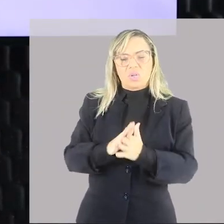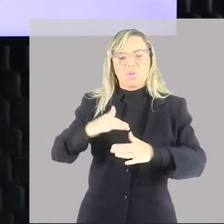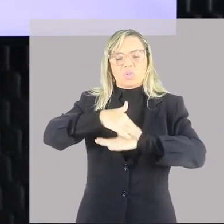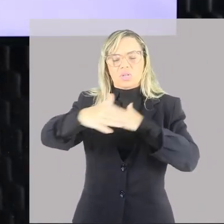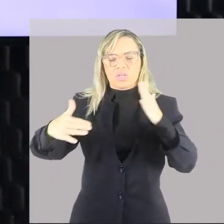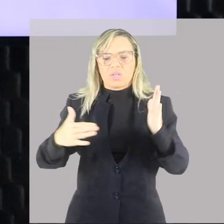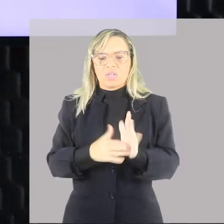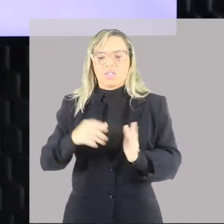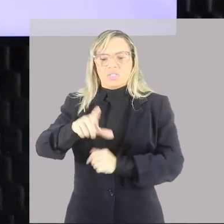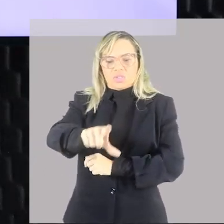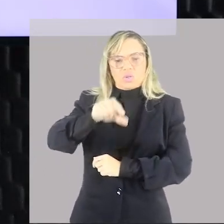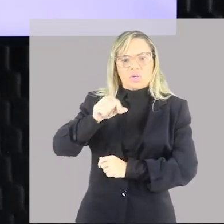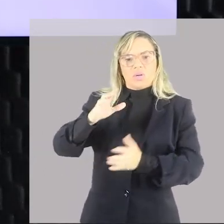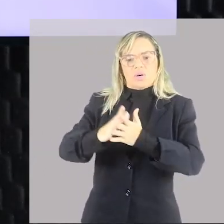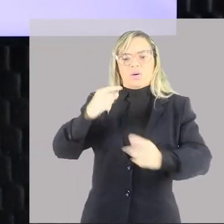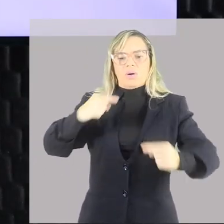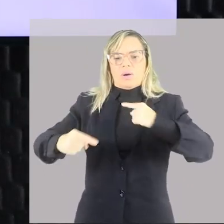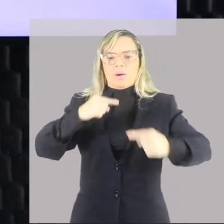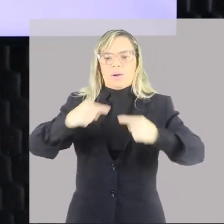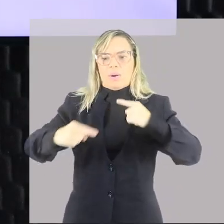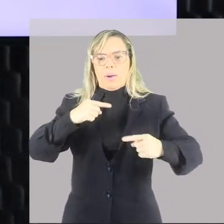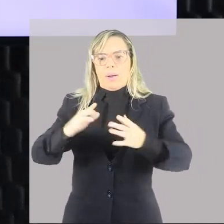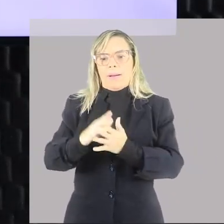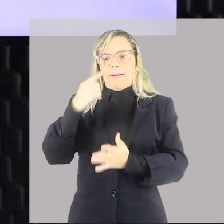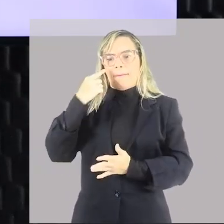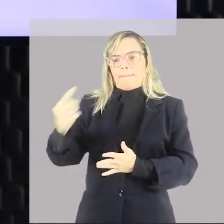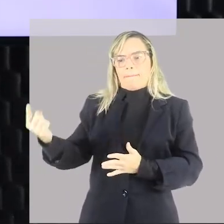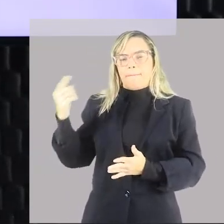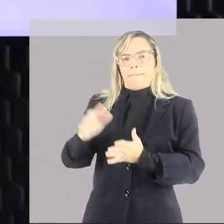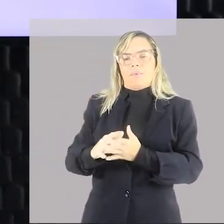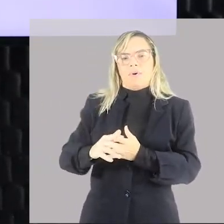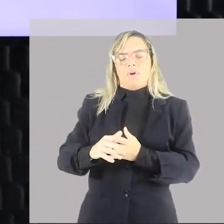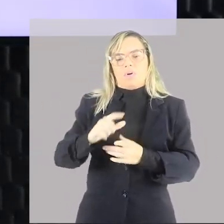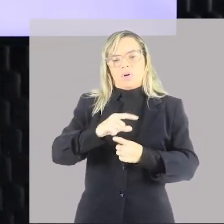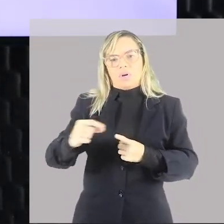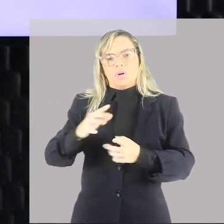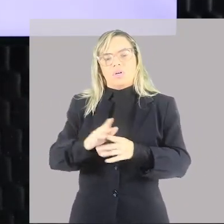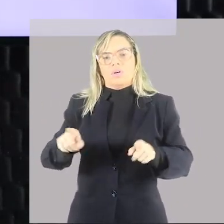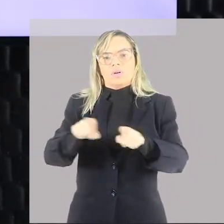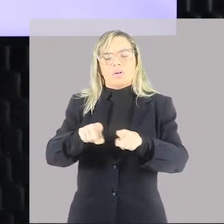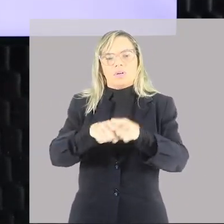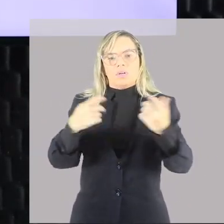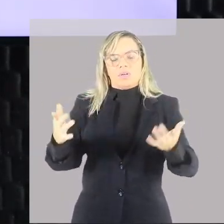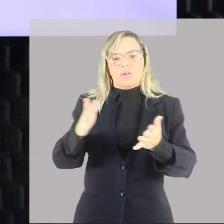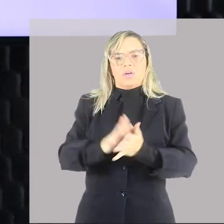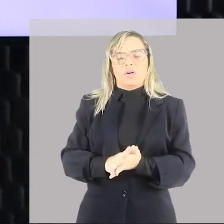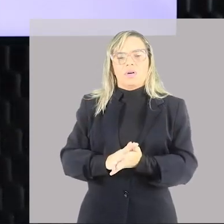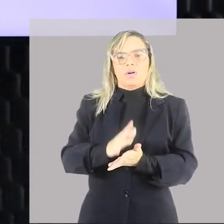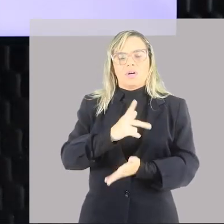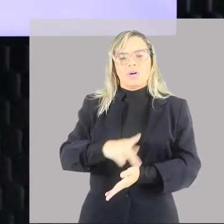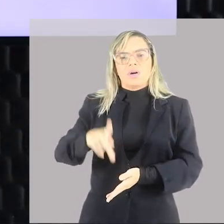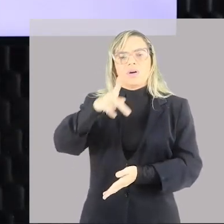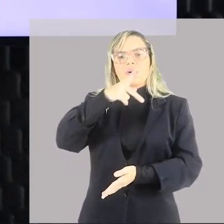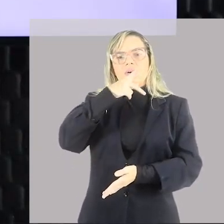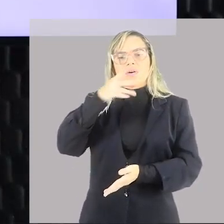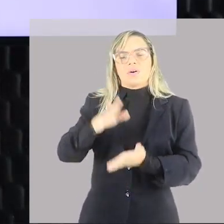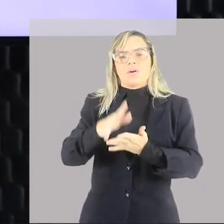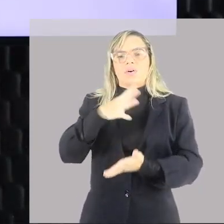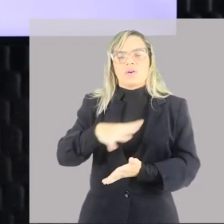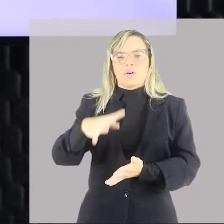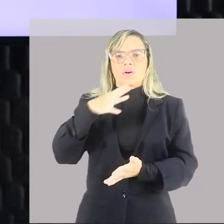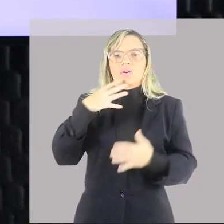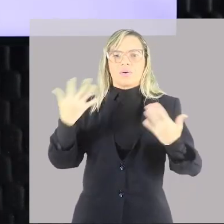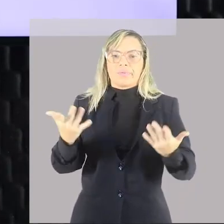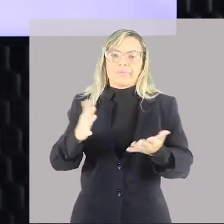políticas. Tá? Isso me lembra o velho Aristóteles, também conhecido por vocês como Platão, que dizia assim, que pena que você não gosta